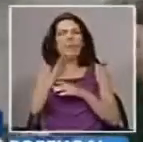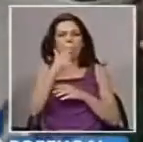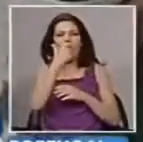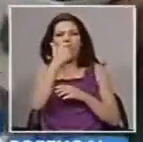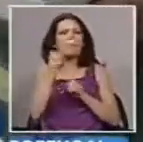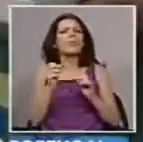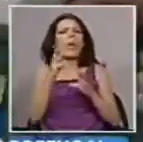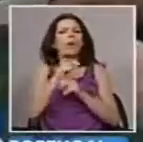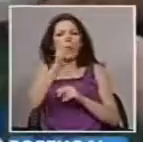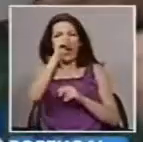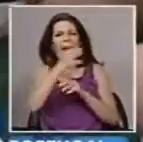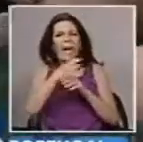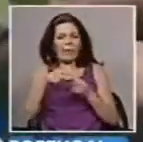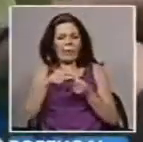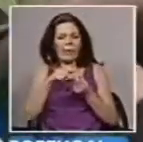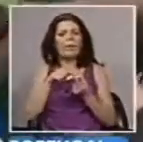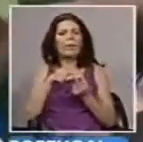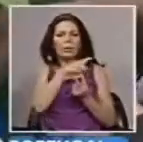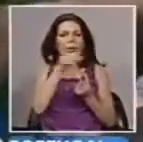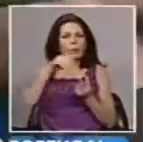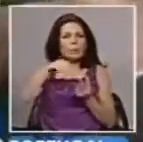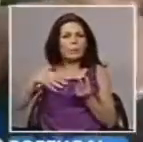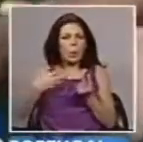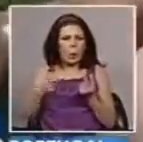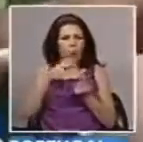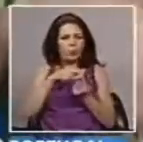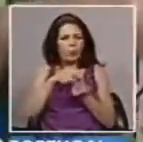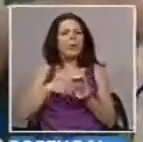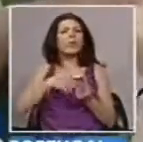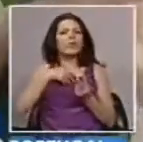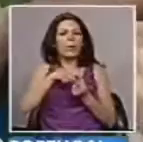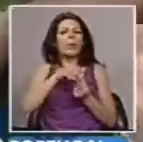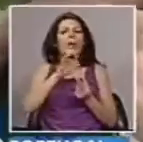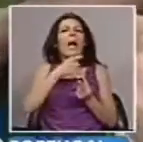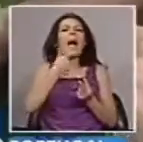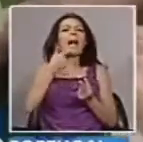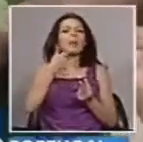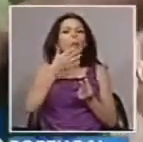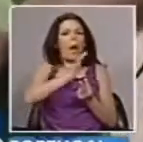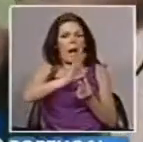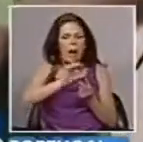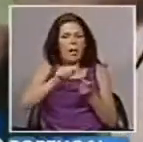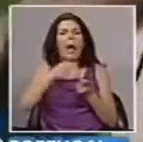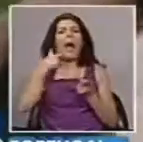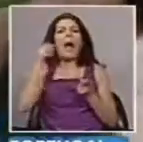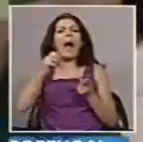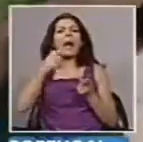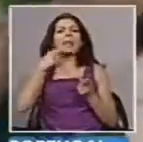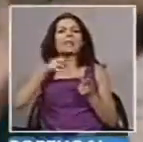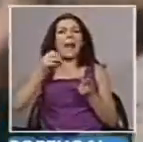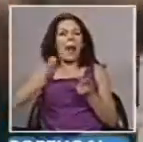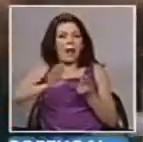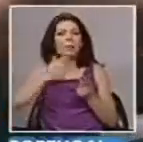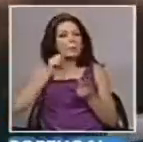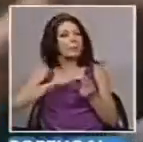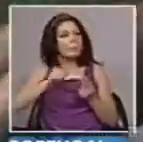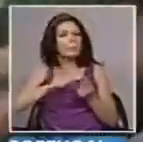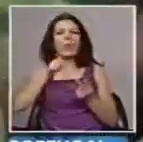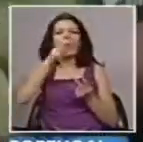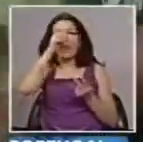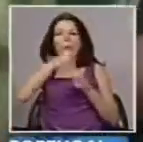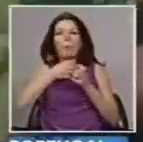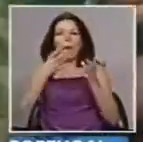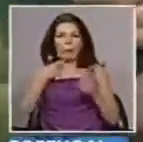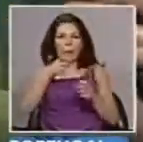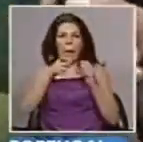novas ervas aromáticas que está aqui a cultivar, que são o substituto do sal e também do açúcar. Exatamente, é uma